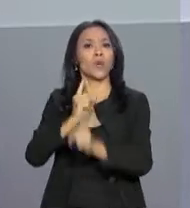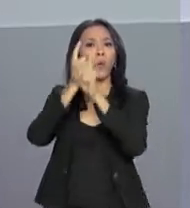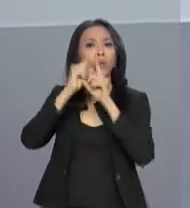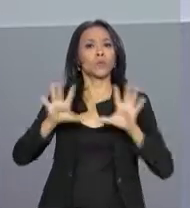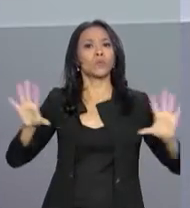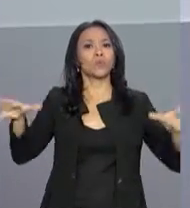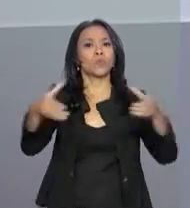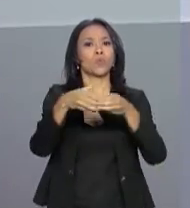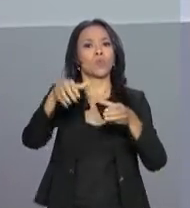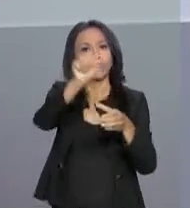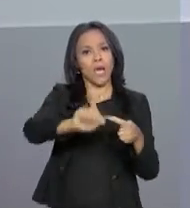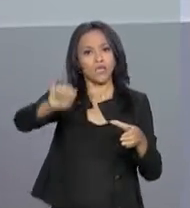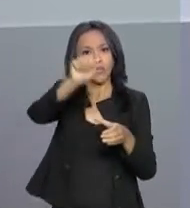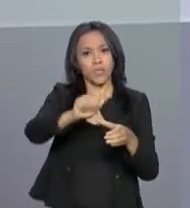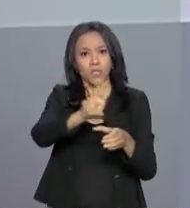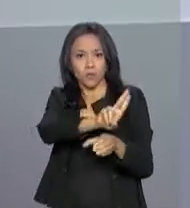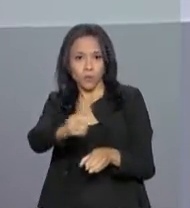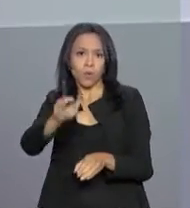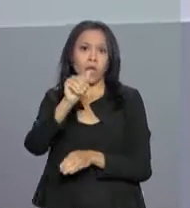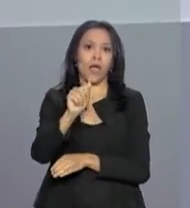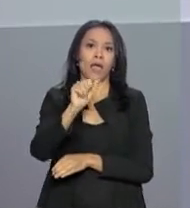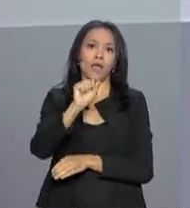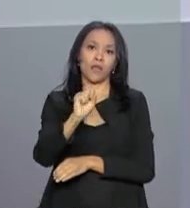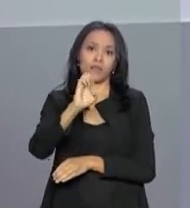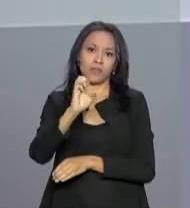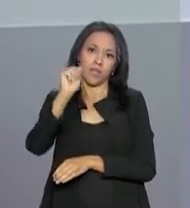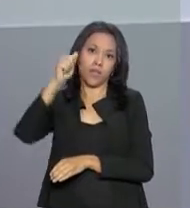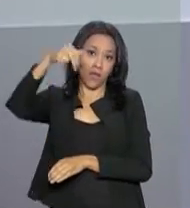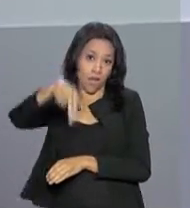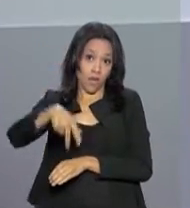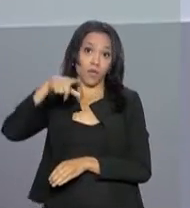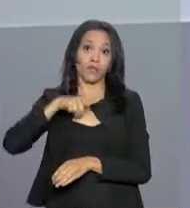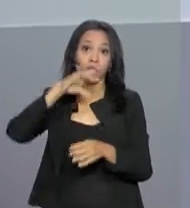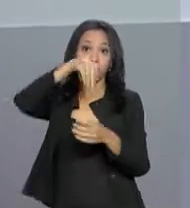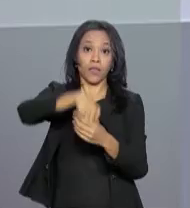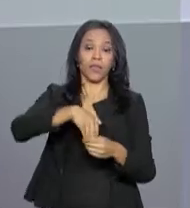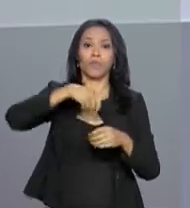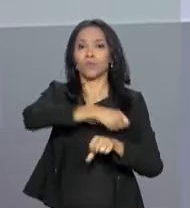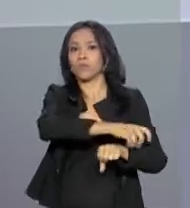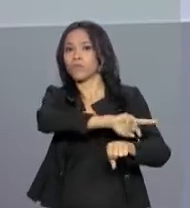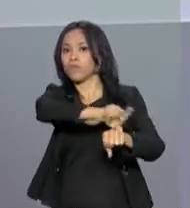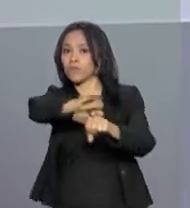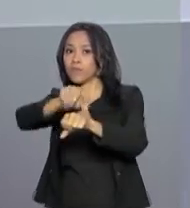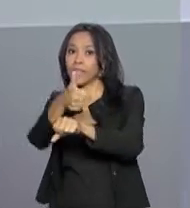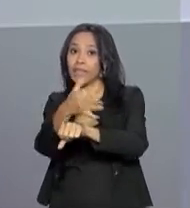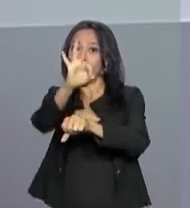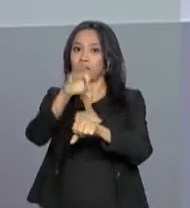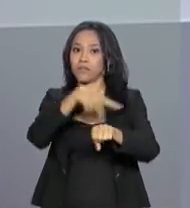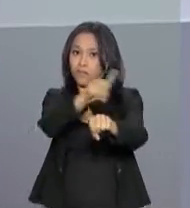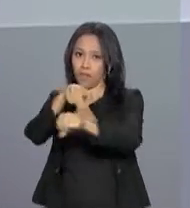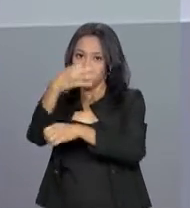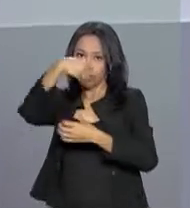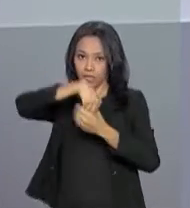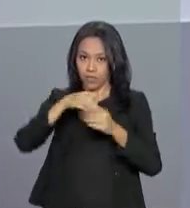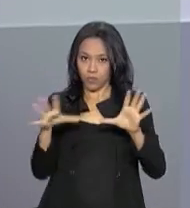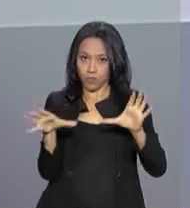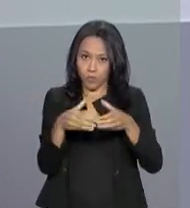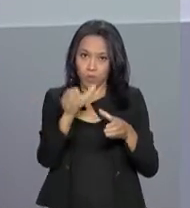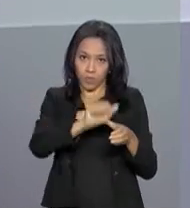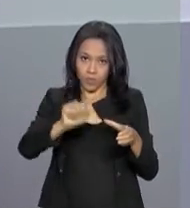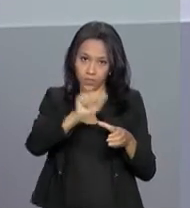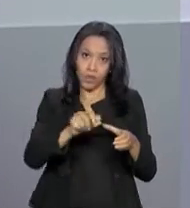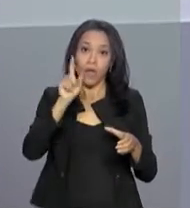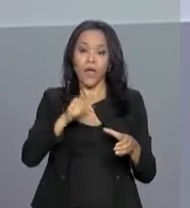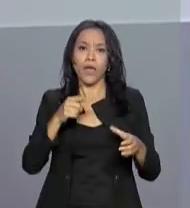de Nações do Sudeste Asiático, a ASEAN, que engloba 10 países do Sudeste Asiático. Foi estabelecido um roteiro de trabalho